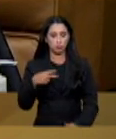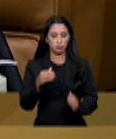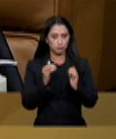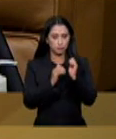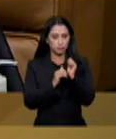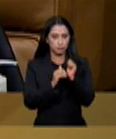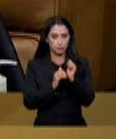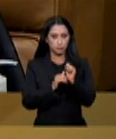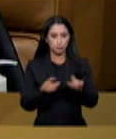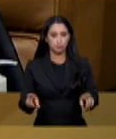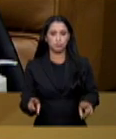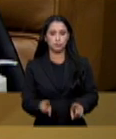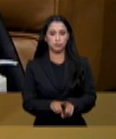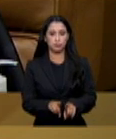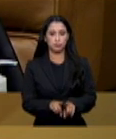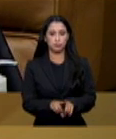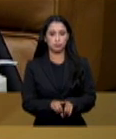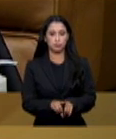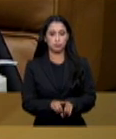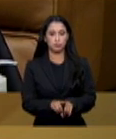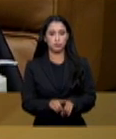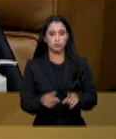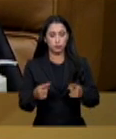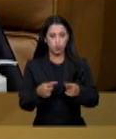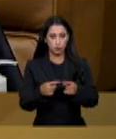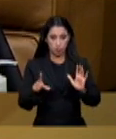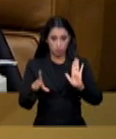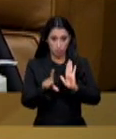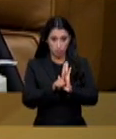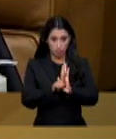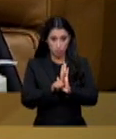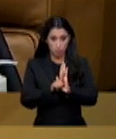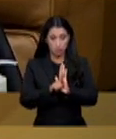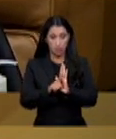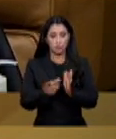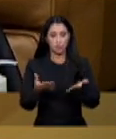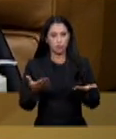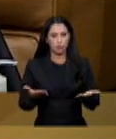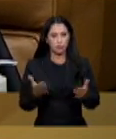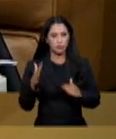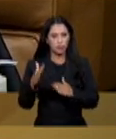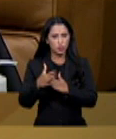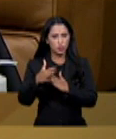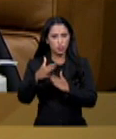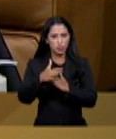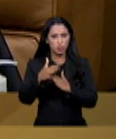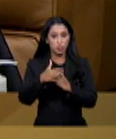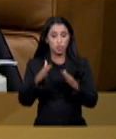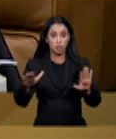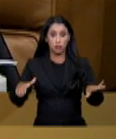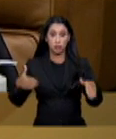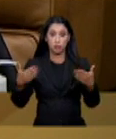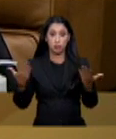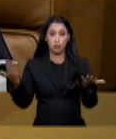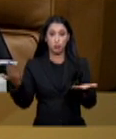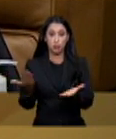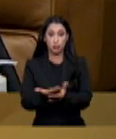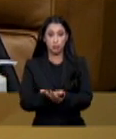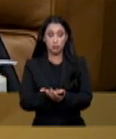assim ao princípio da reserva legal. Conhecido nesses limites, portanto, a